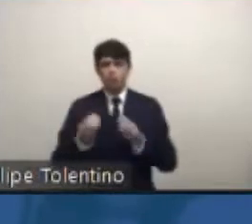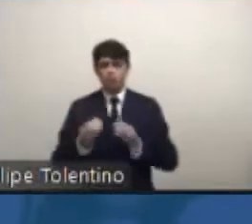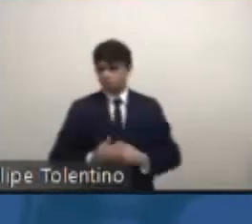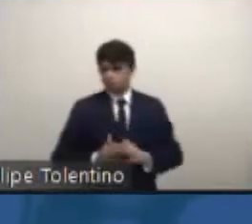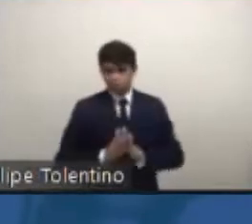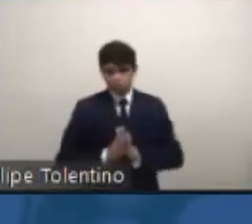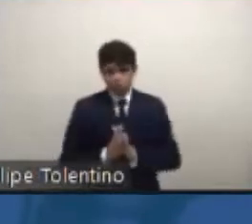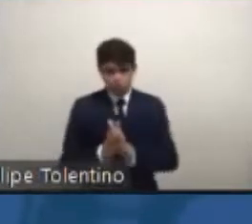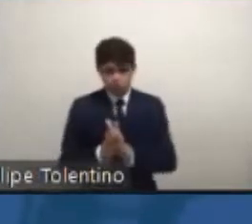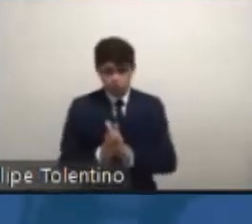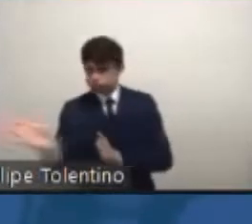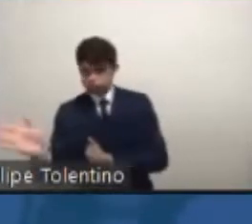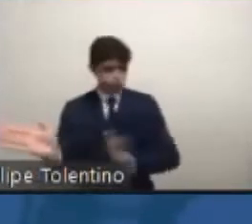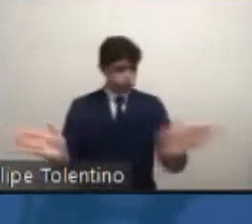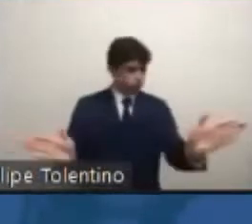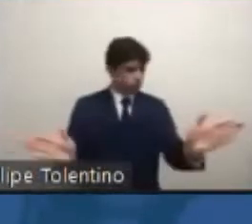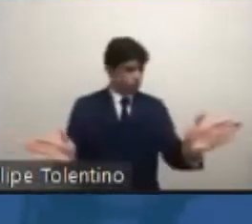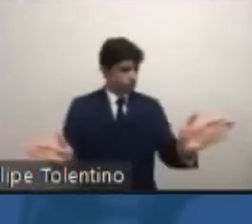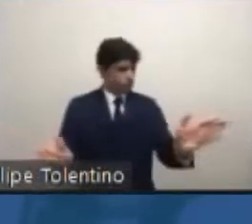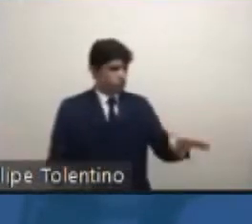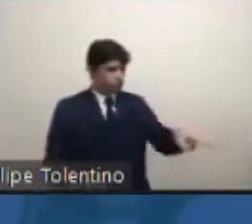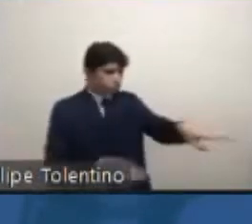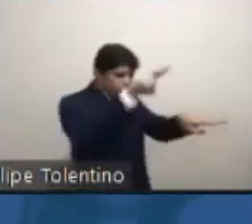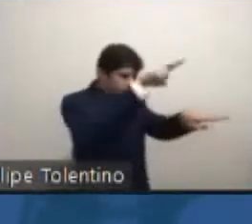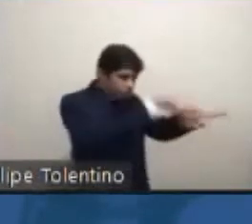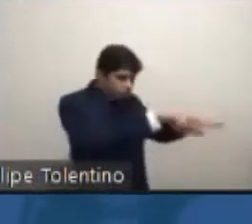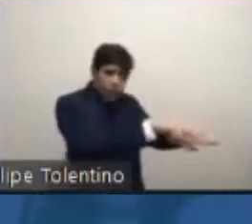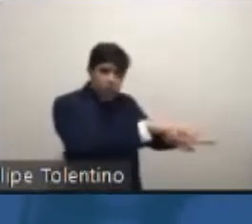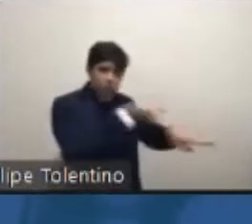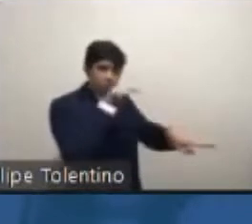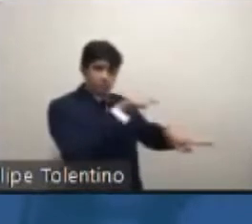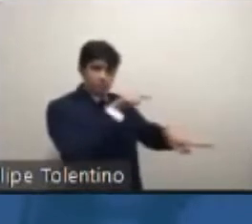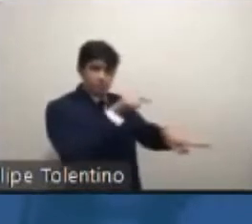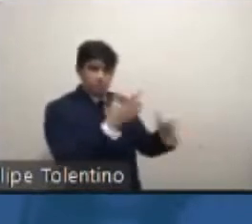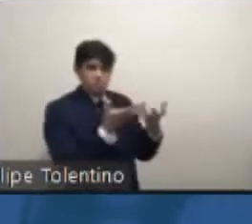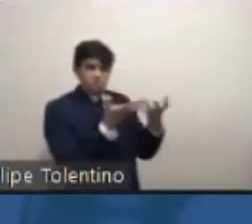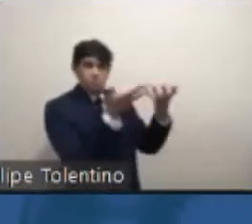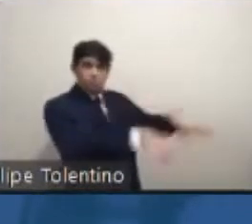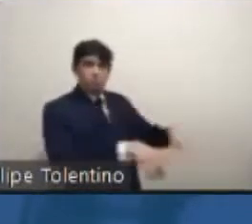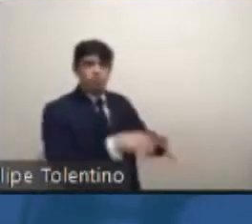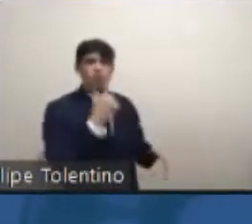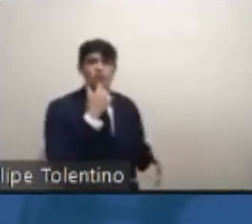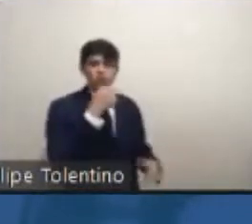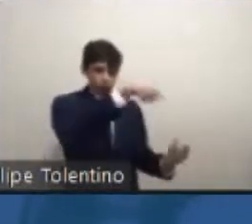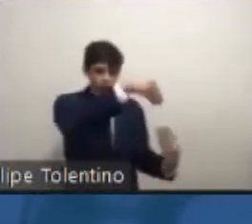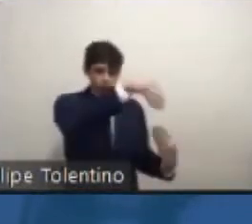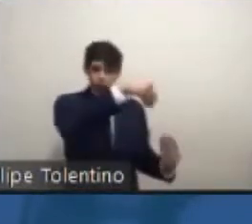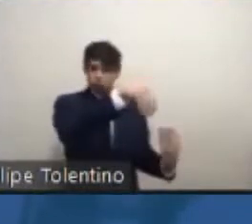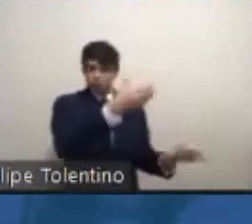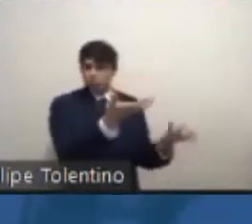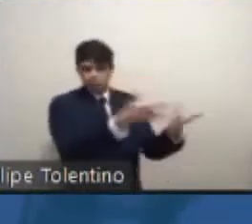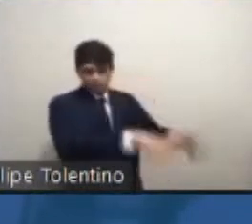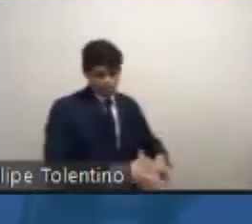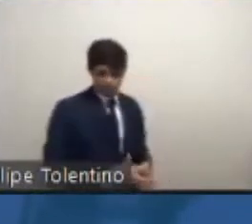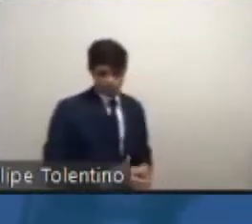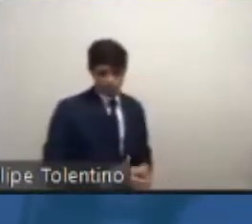o tratamento a um paciente que recusa aquela terapia, que manifestou essa recusa terapêutica através de